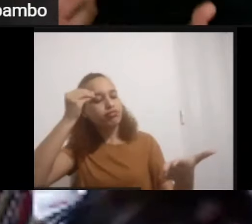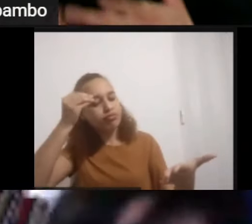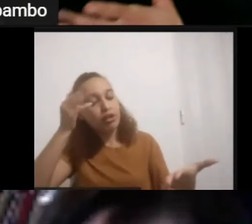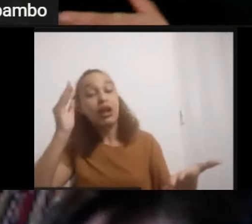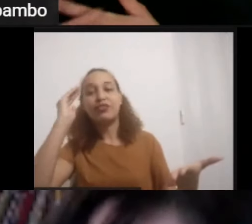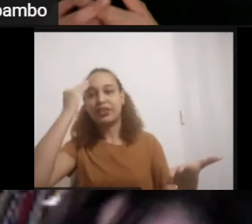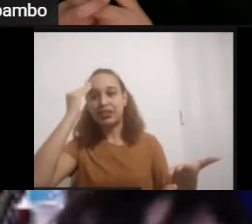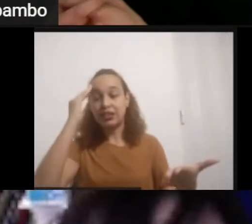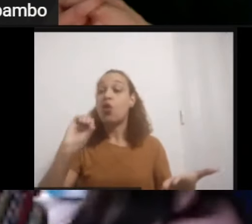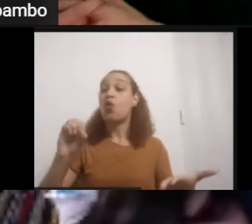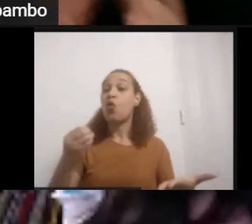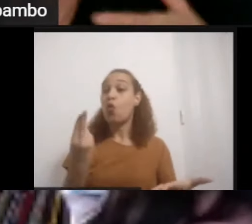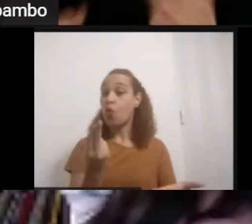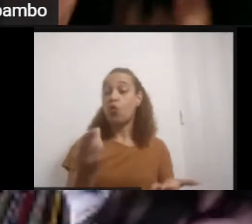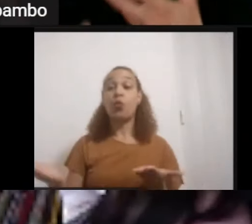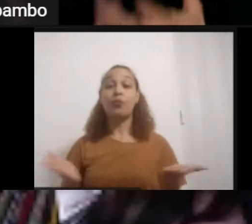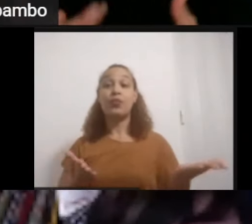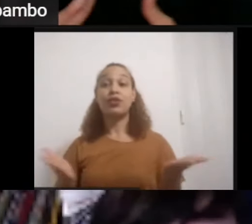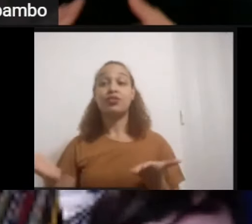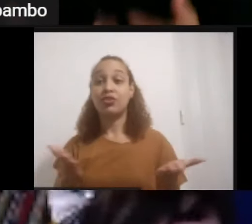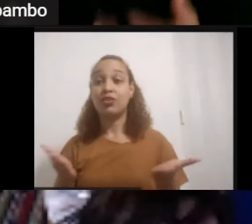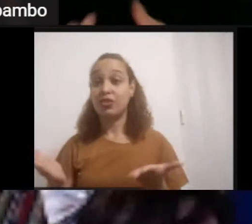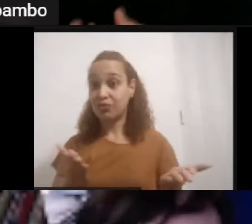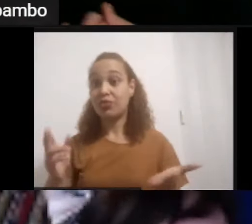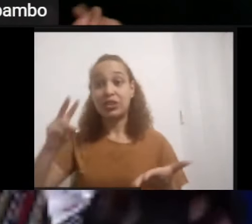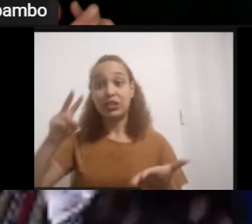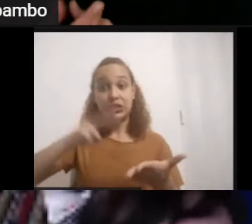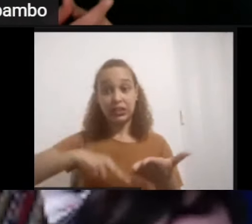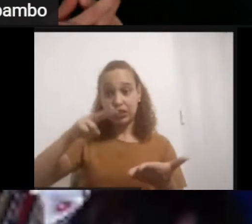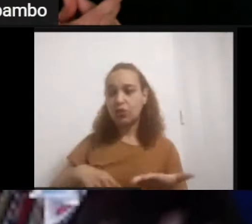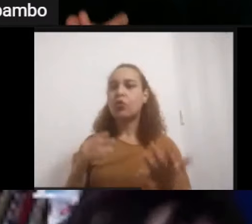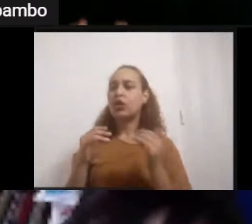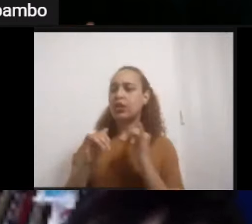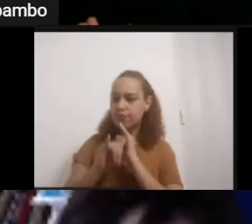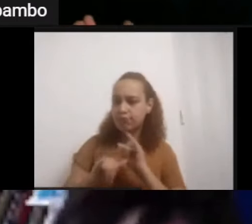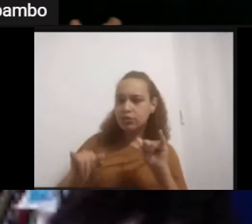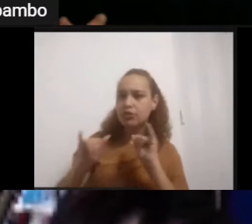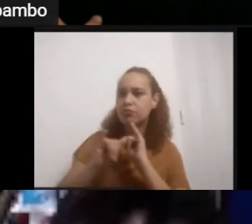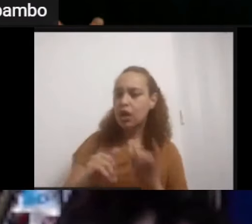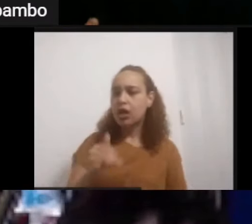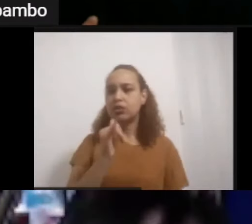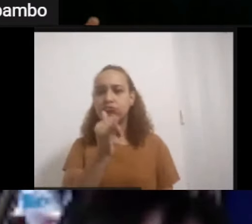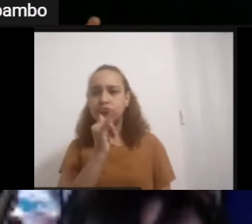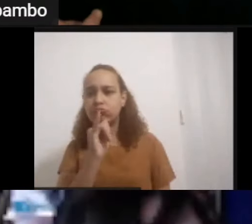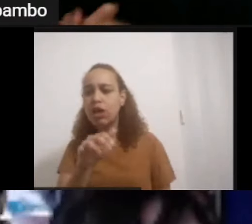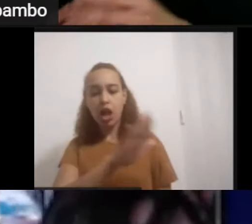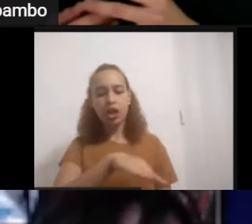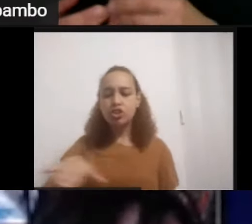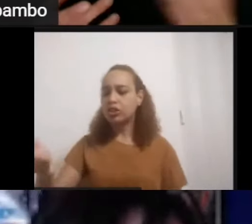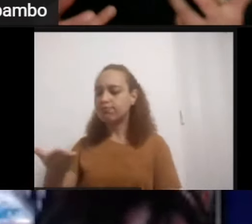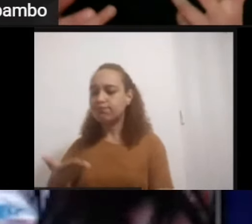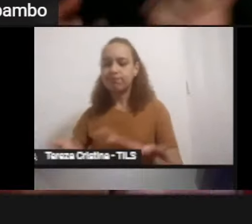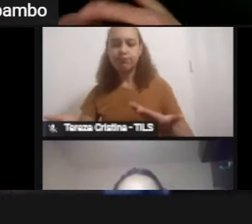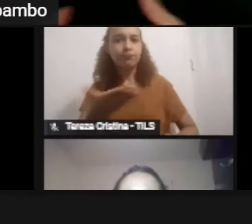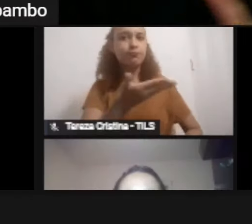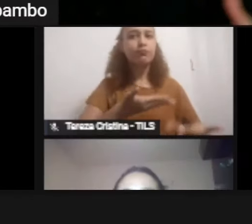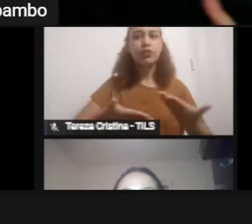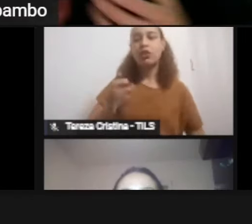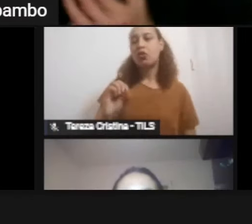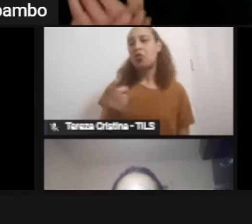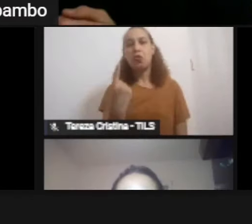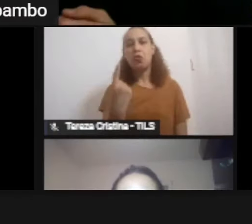mediador de leitura tiver bancando, mediar essa discussão com aquelas crianças, ou com uma criança, ou